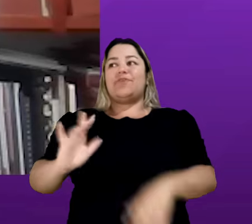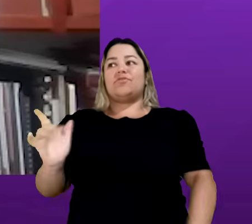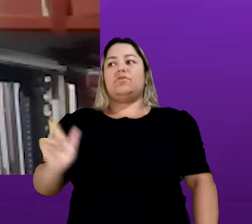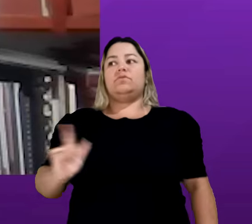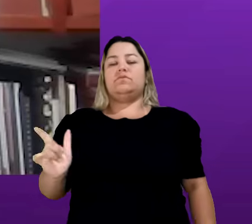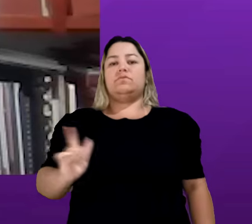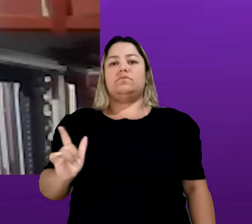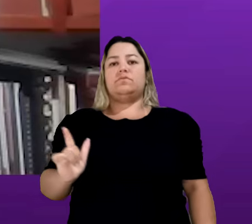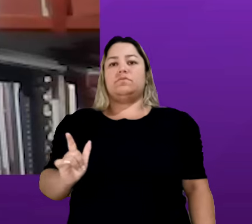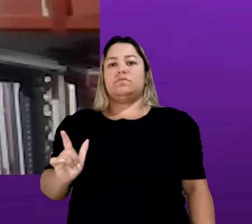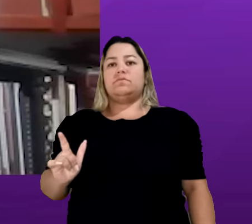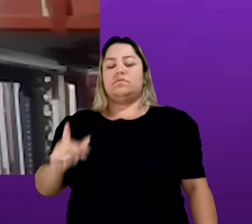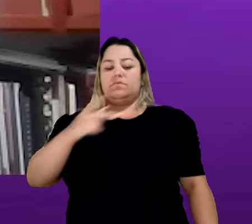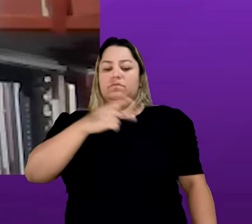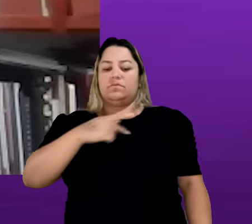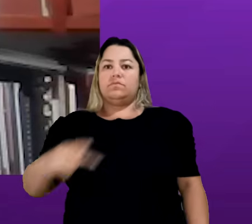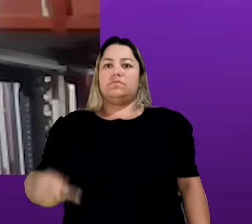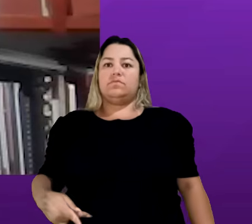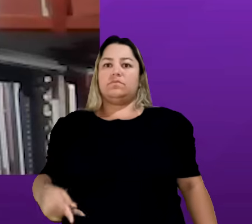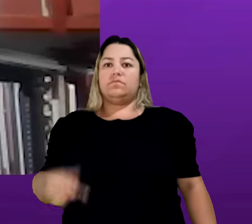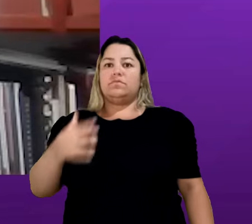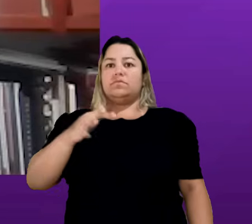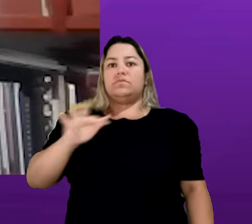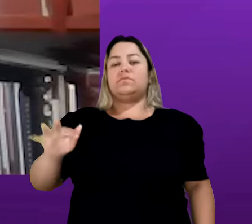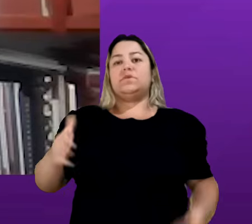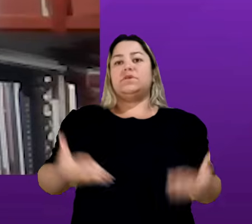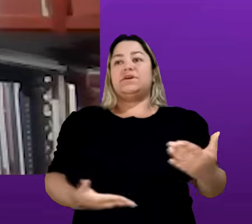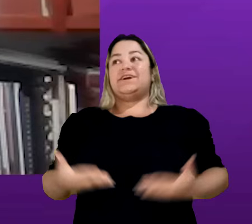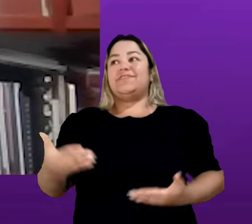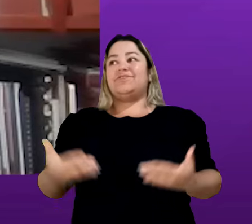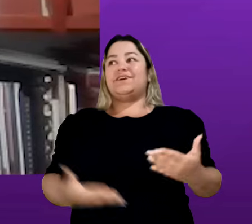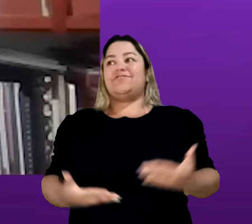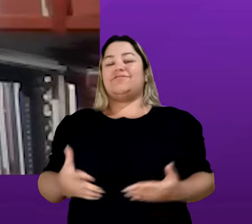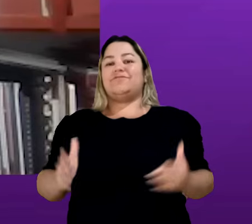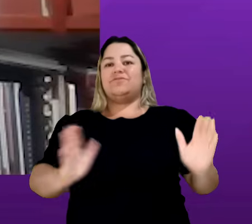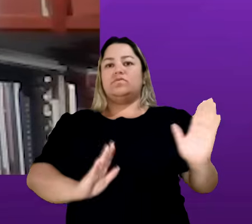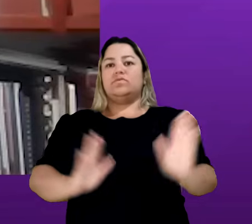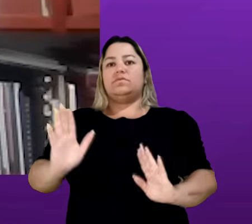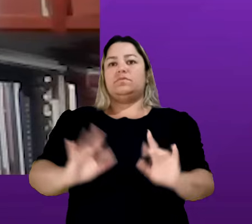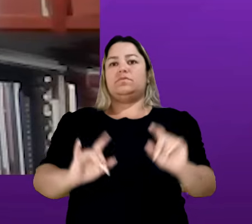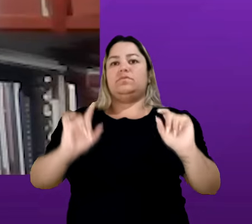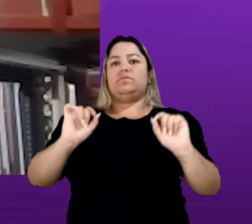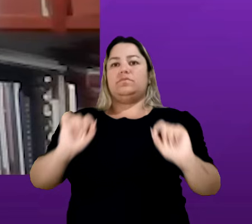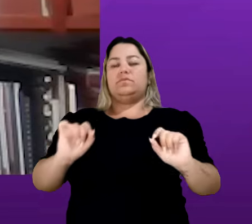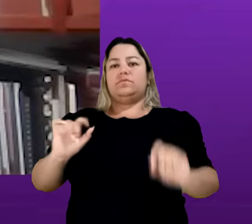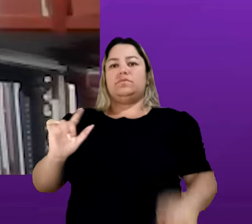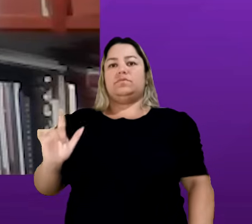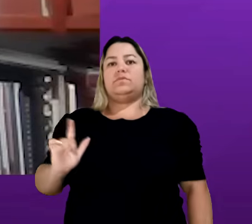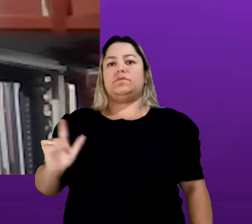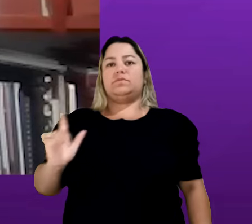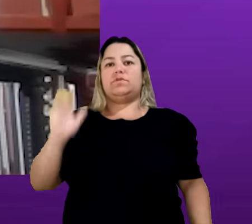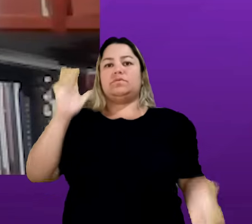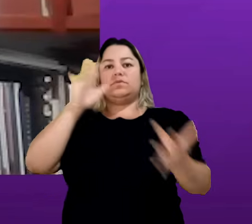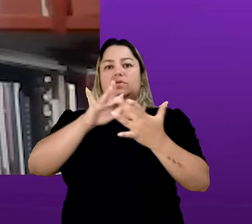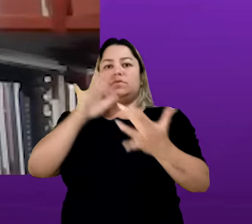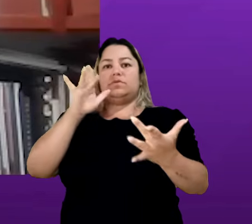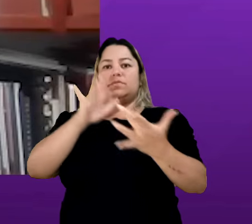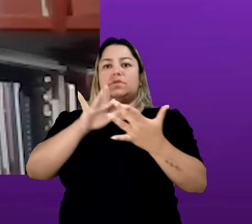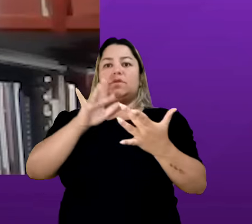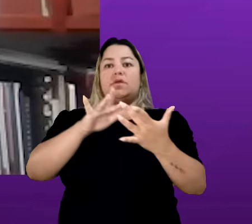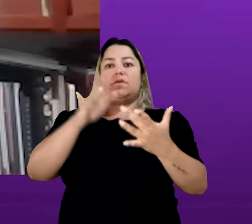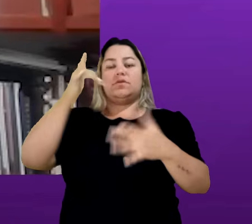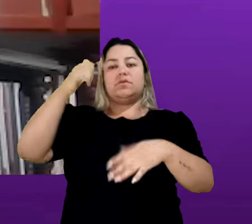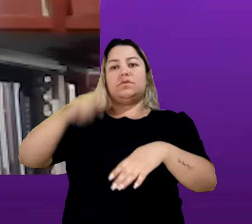presidência da Federação de Servidores Municipais do Ceará, nós fizemos um contato com a Internacional de Serviços Públicos,